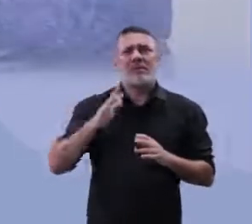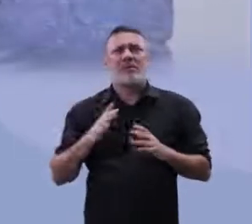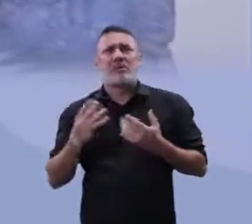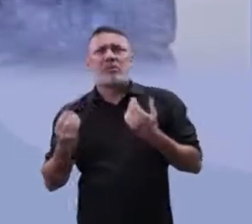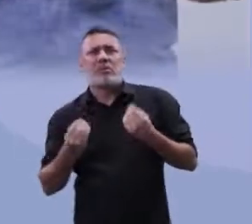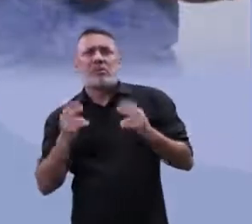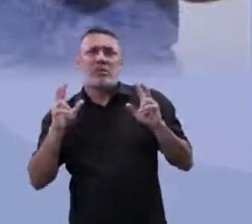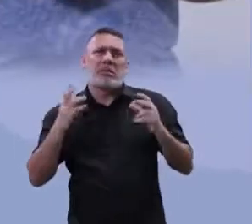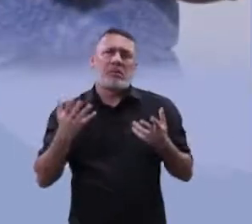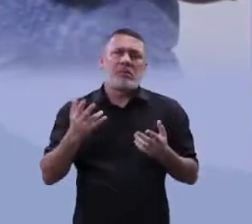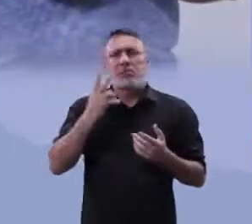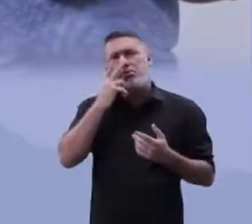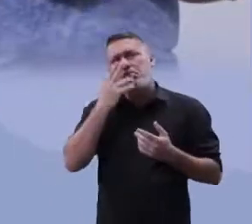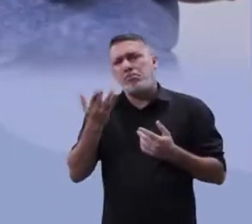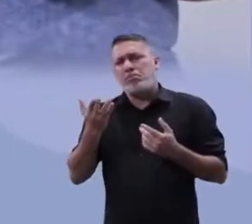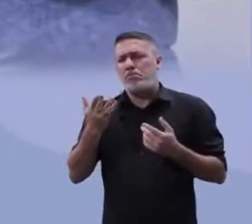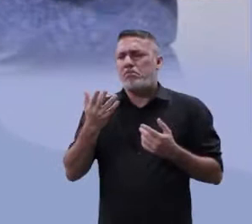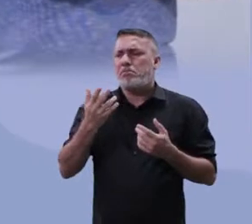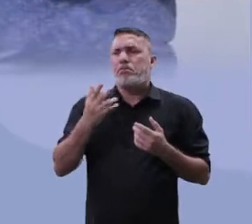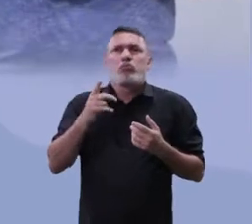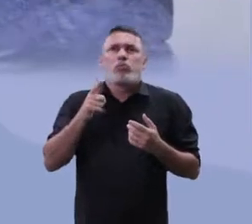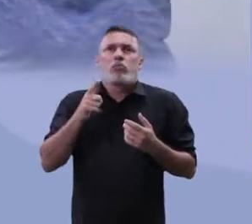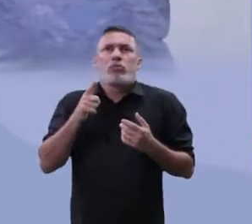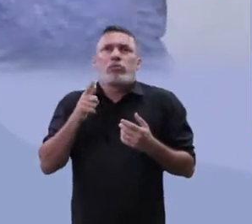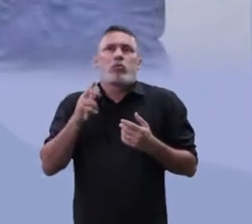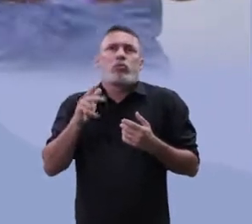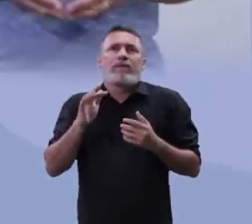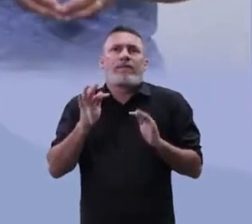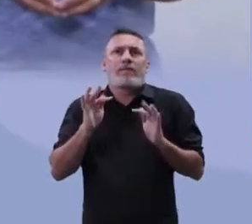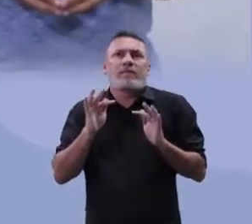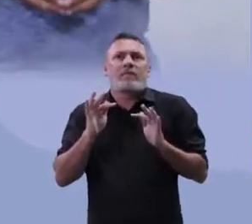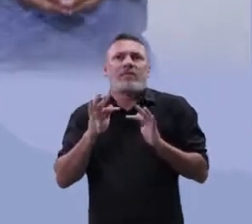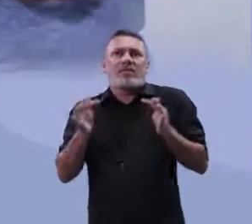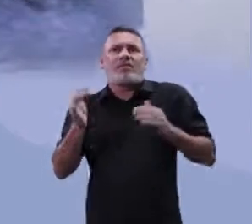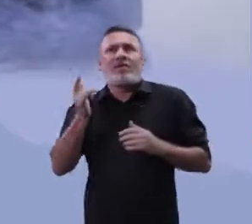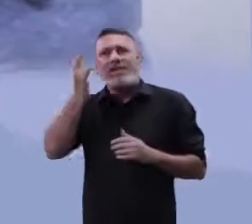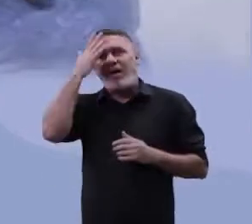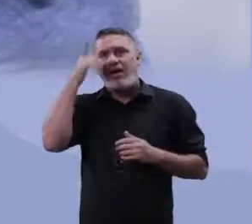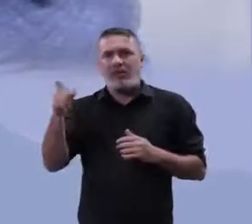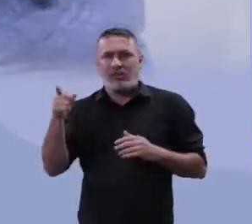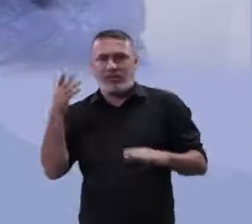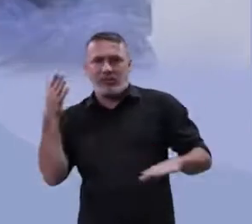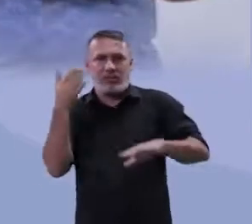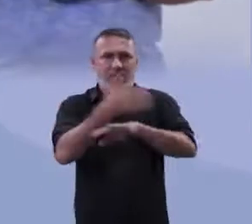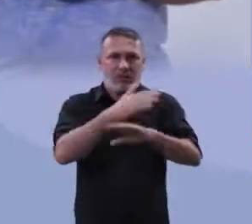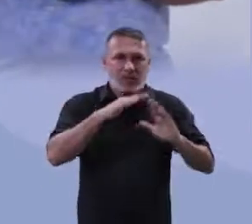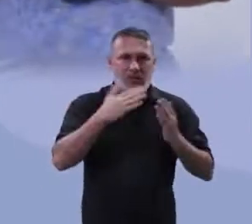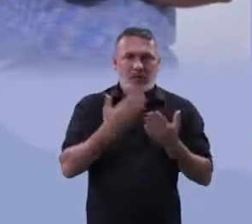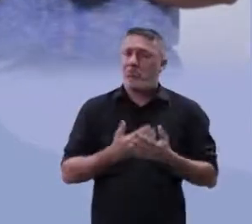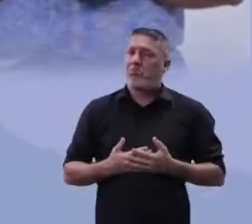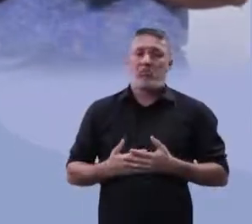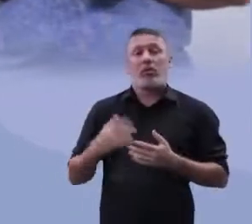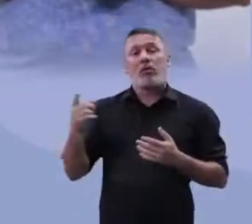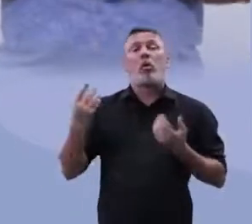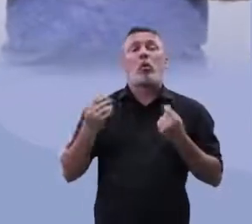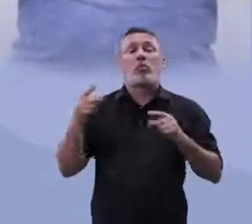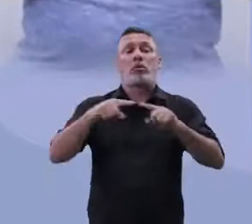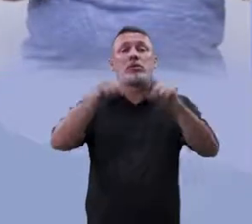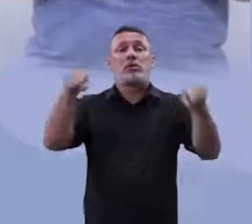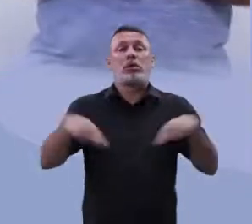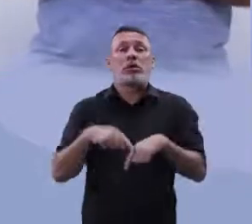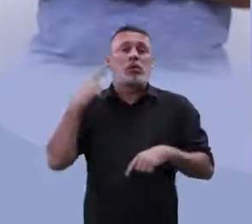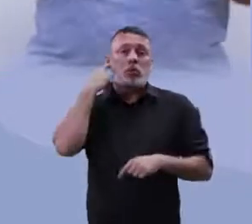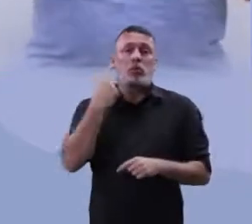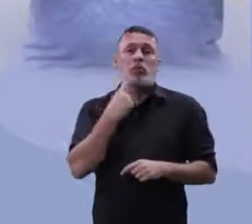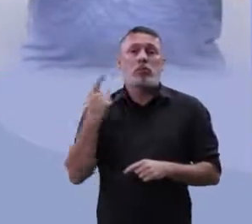não é esse termo que nós podemos usar, mas não era tão simples assim ela ter esse acesso à educação. Ocorre que ela ficava em